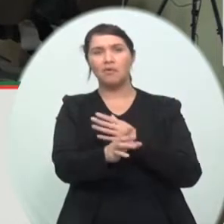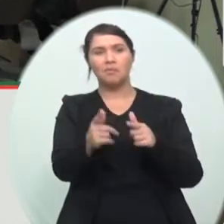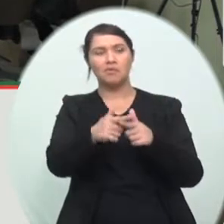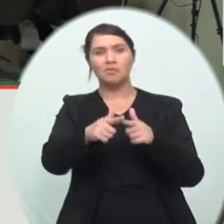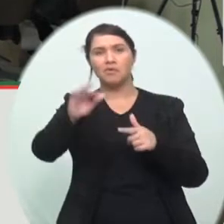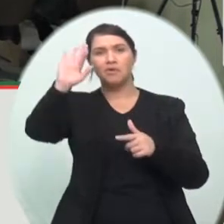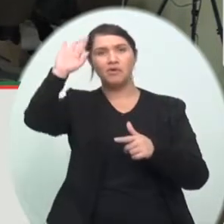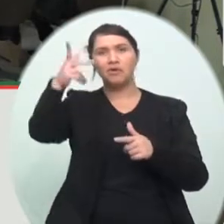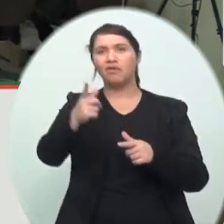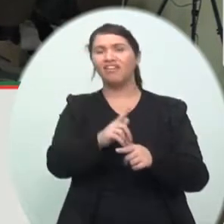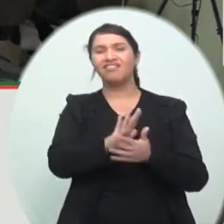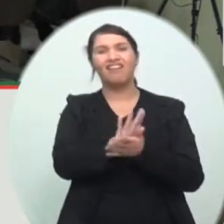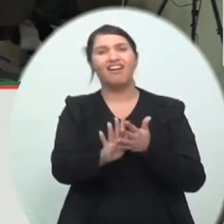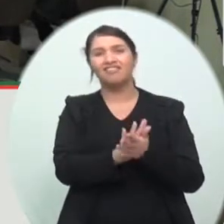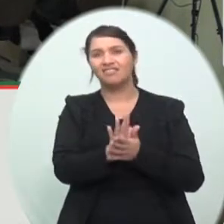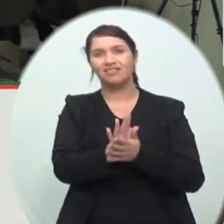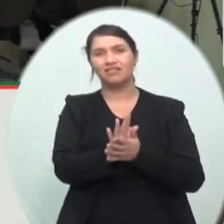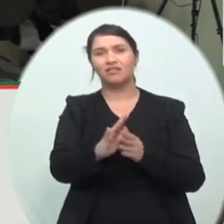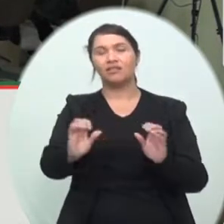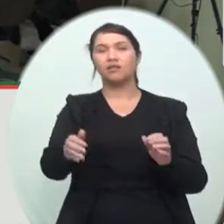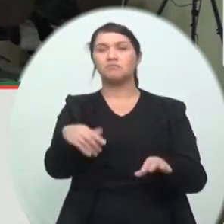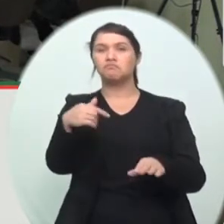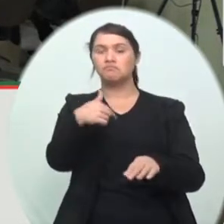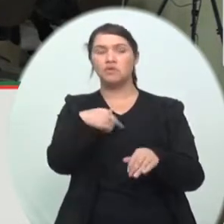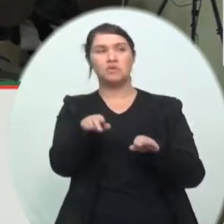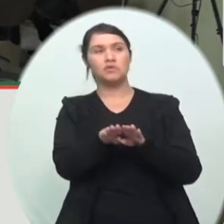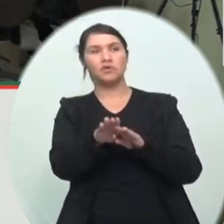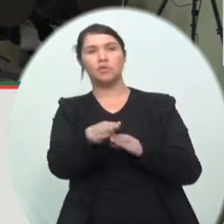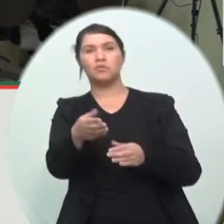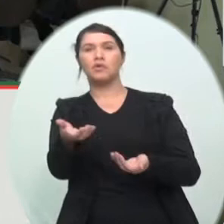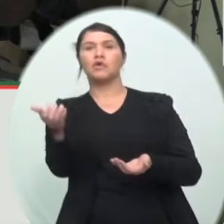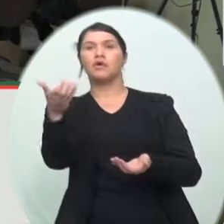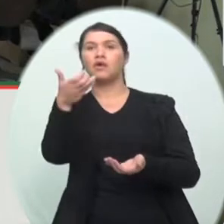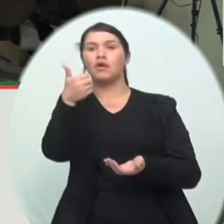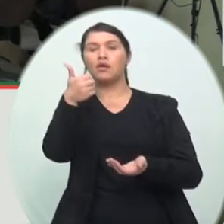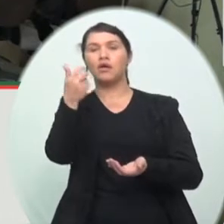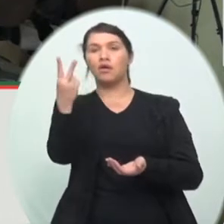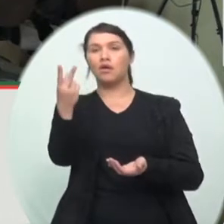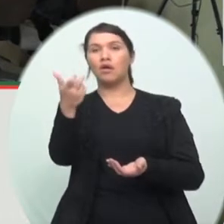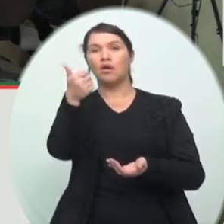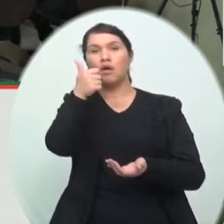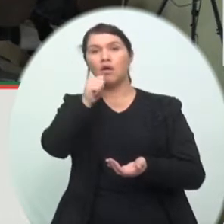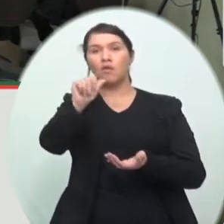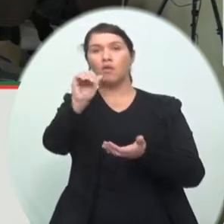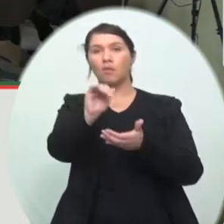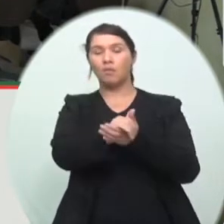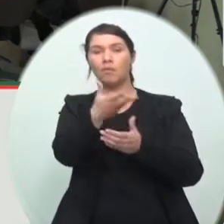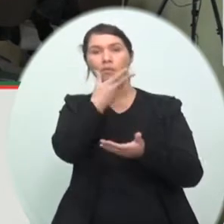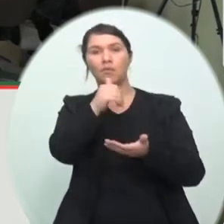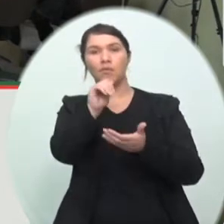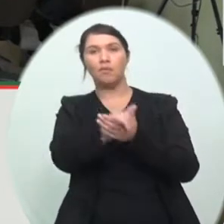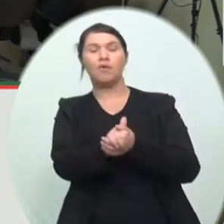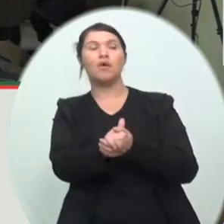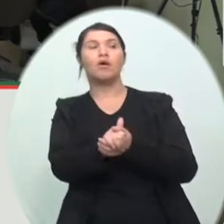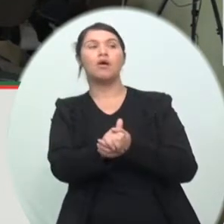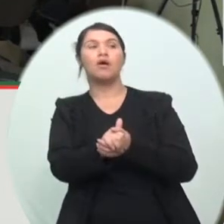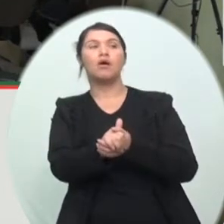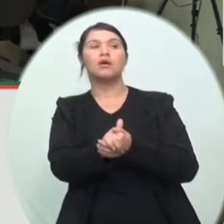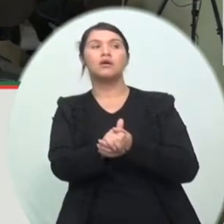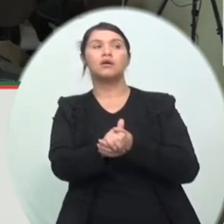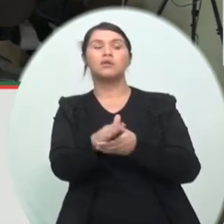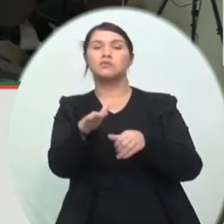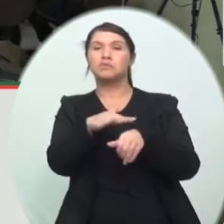essa situação. Eu falei até com um casal hoje na Santa Luzia, e ele disse: ó, Paulo, se eu tivesse que